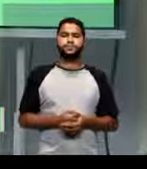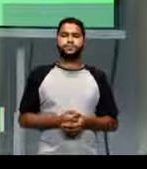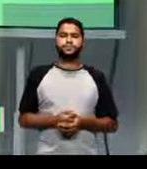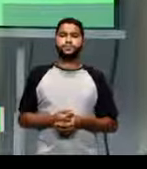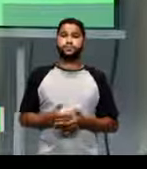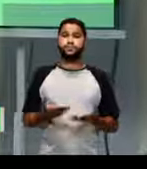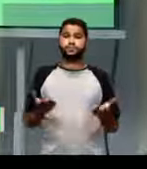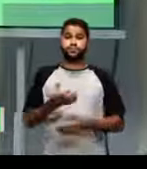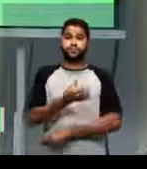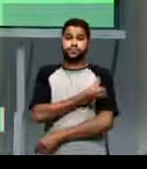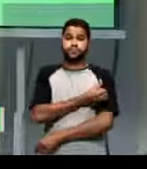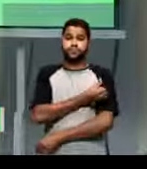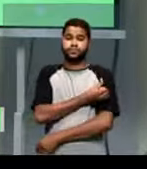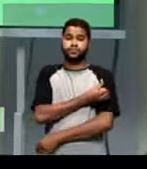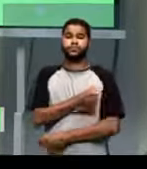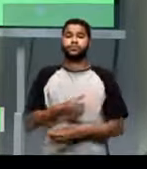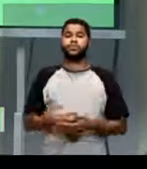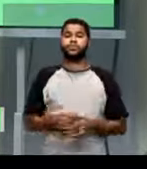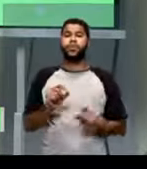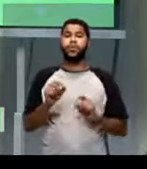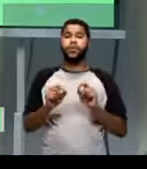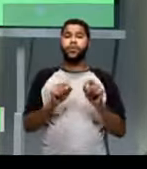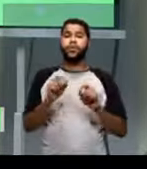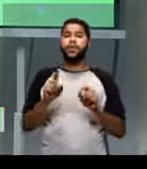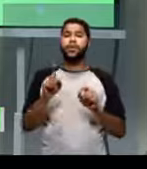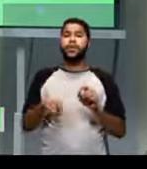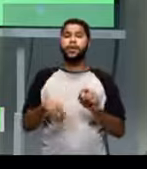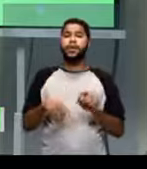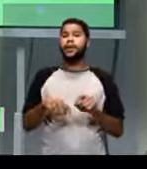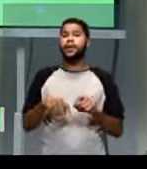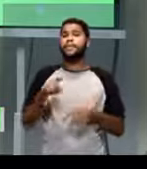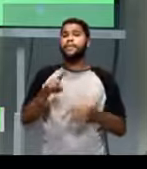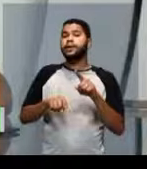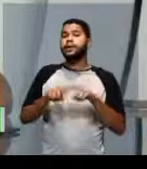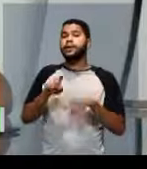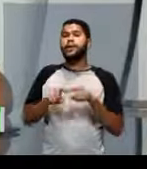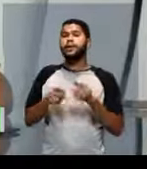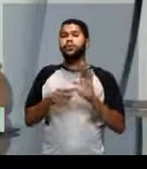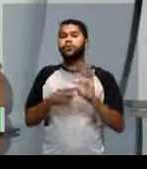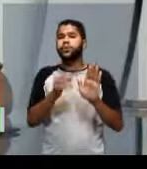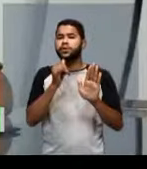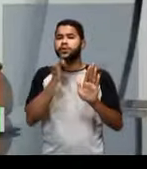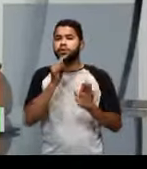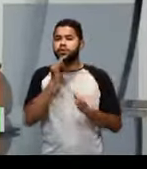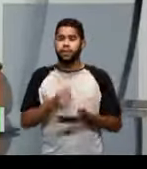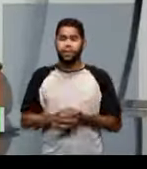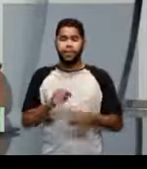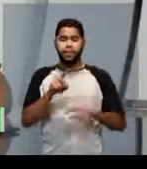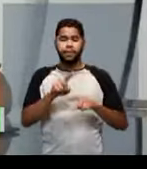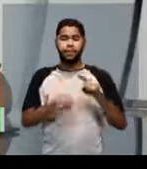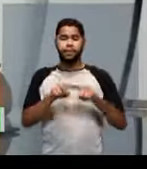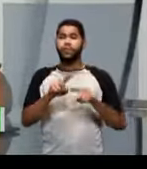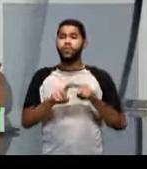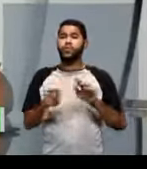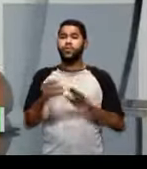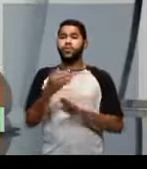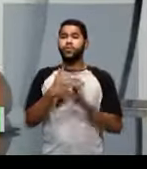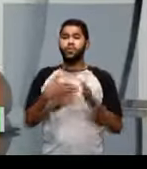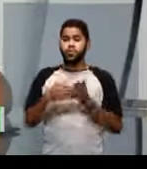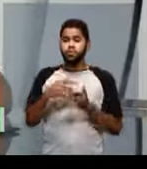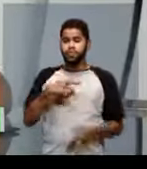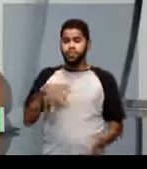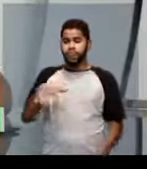do 6º ano, professora Isabela. O que é matéria? Dê exemplos. Bom, a matéria é tudo aquilo que ocupa